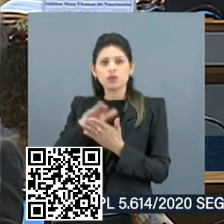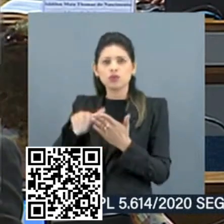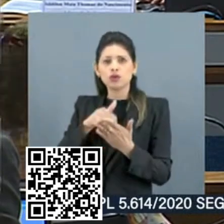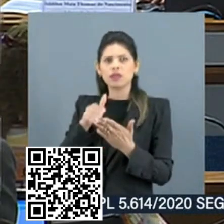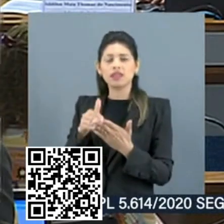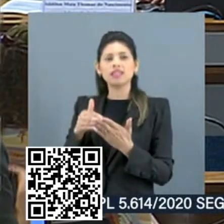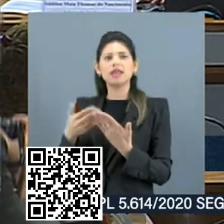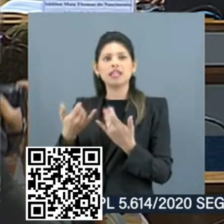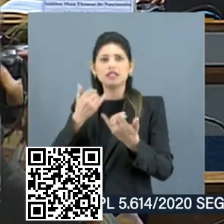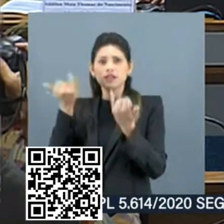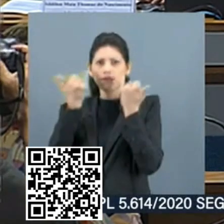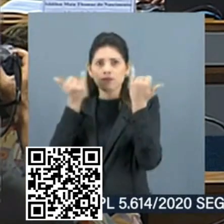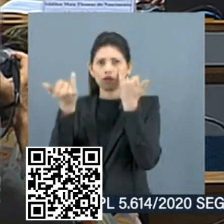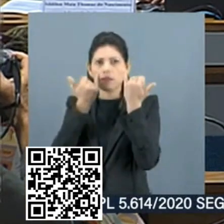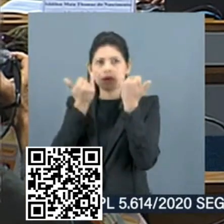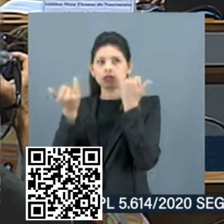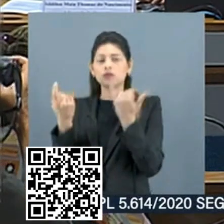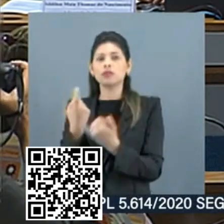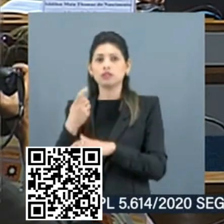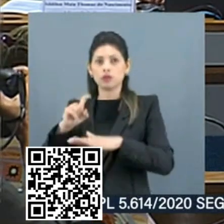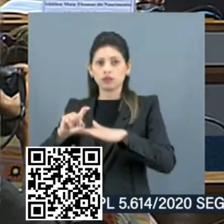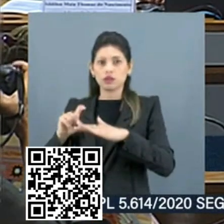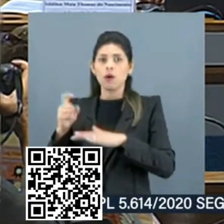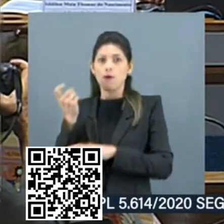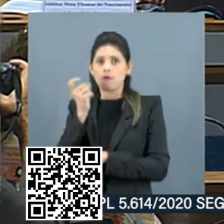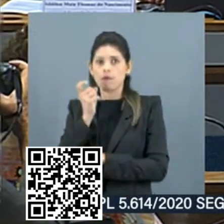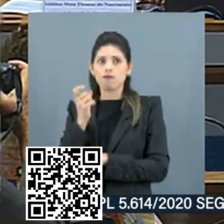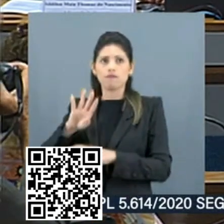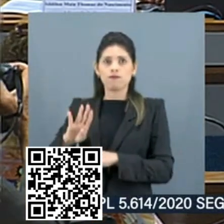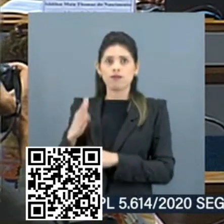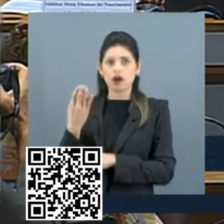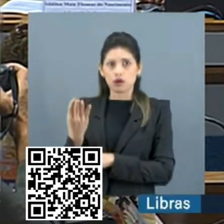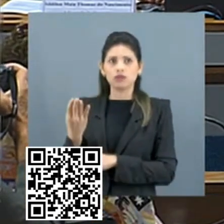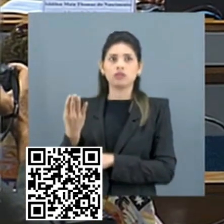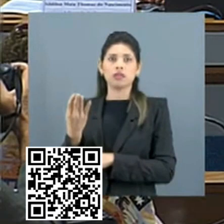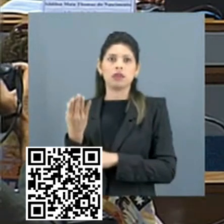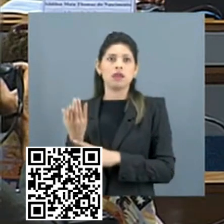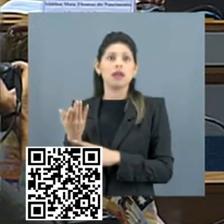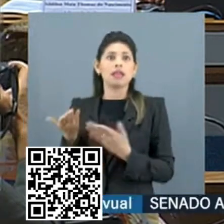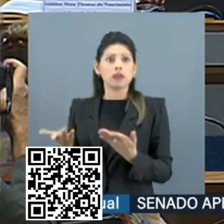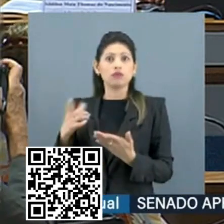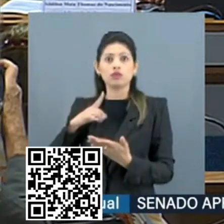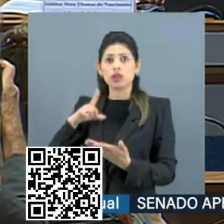Para além disso, o senhor, isso aí no estado do Ceará, precisamente em Sobral,